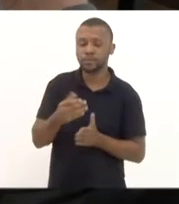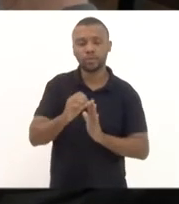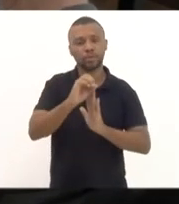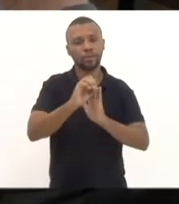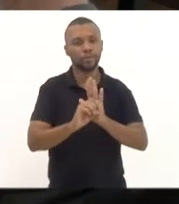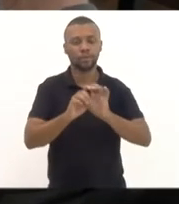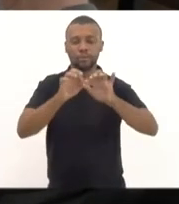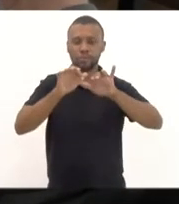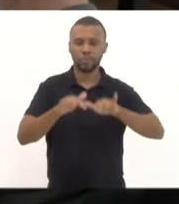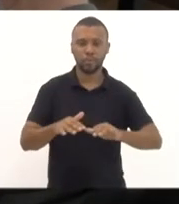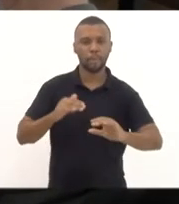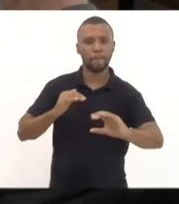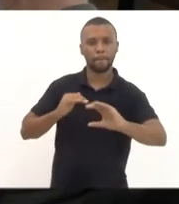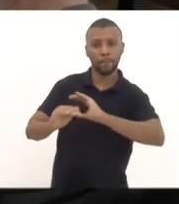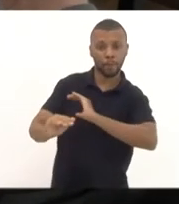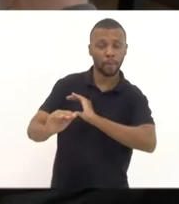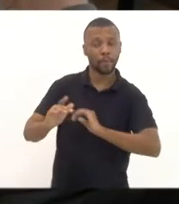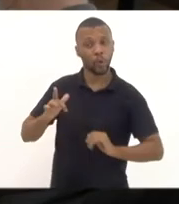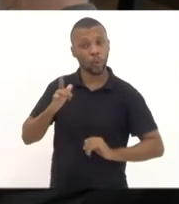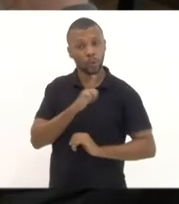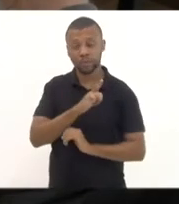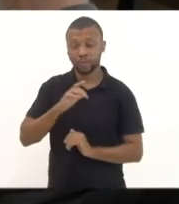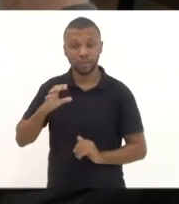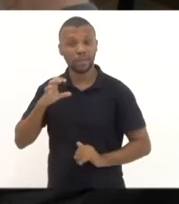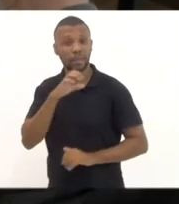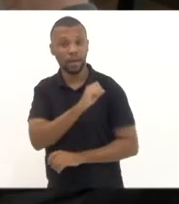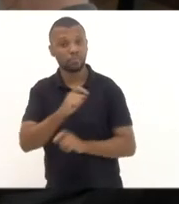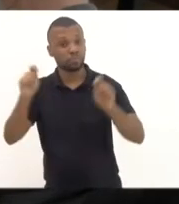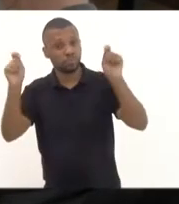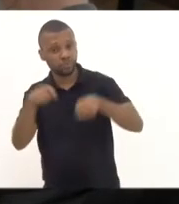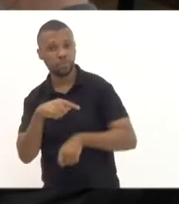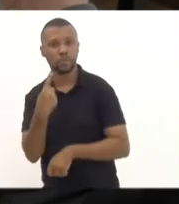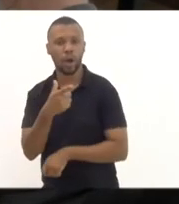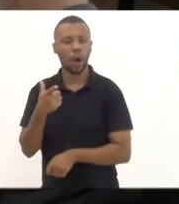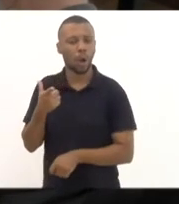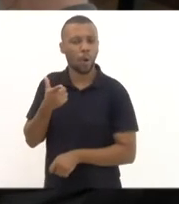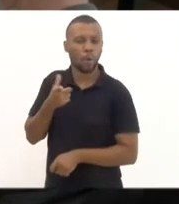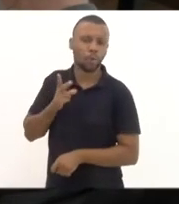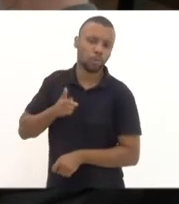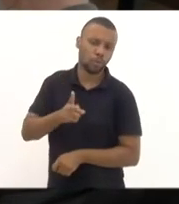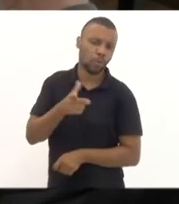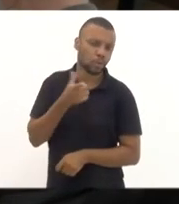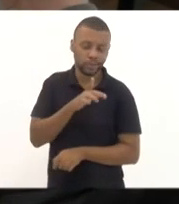ofício para quebrar a resposta posso chegar mais rápido possível que a gente possa dar andamento à